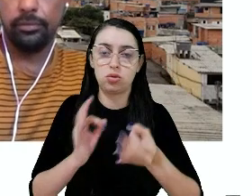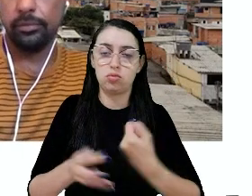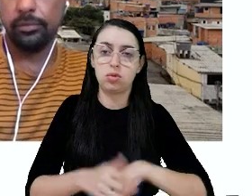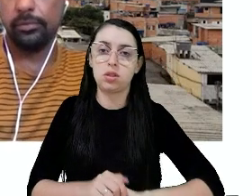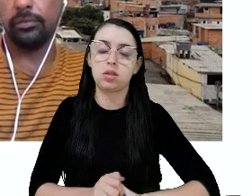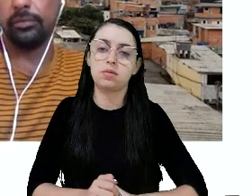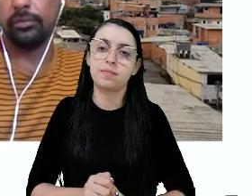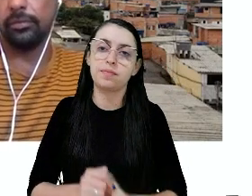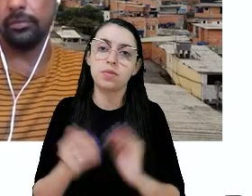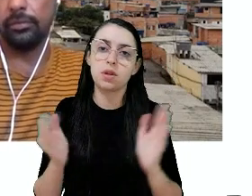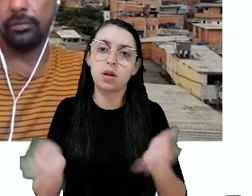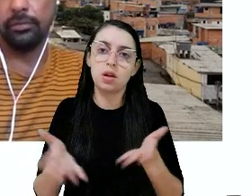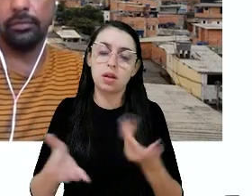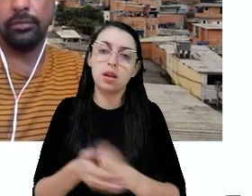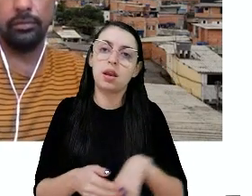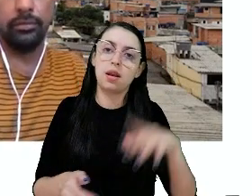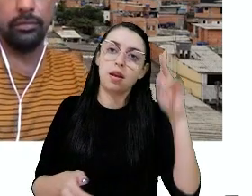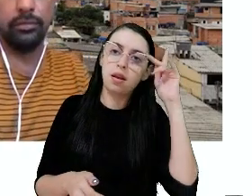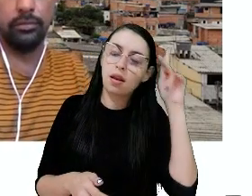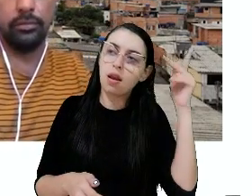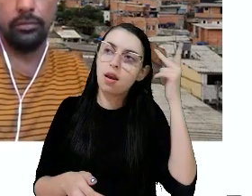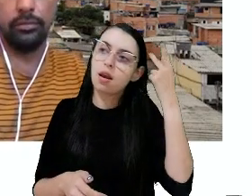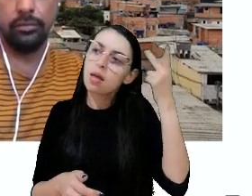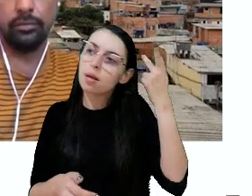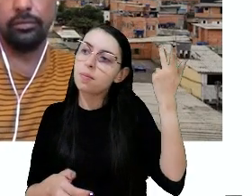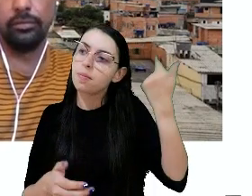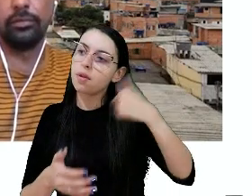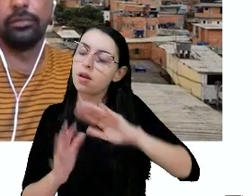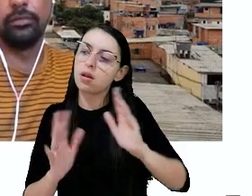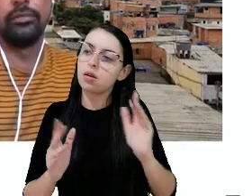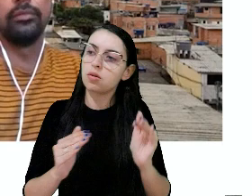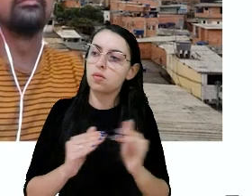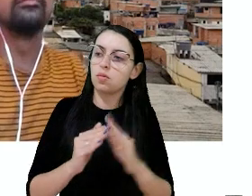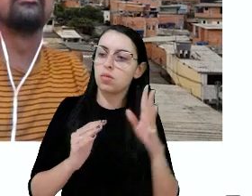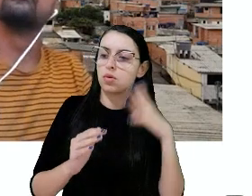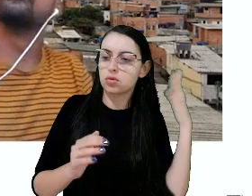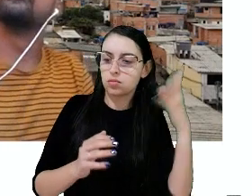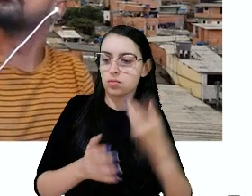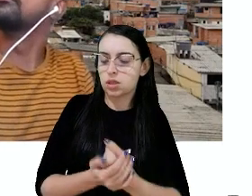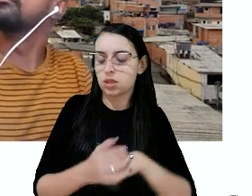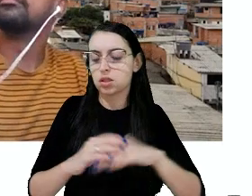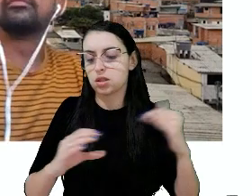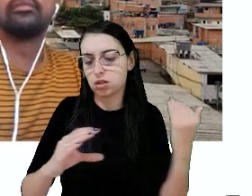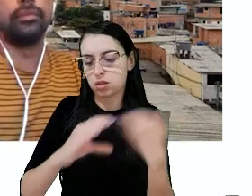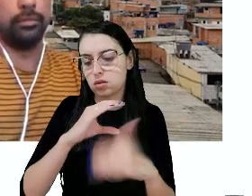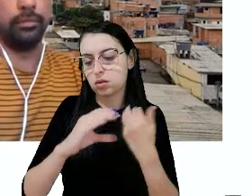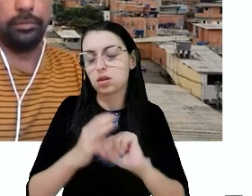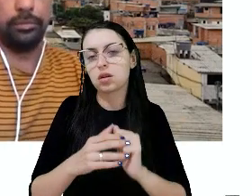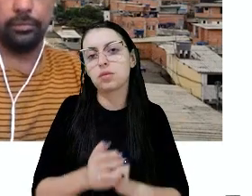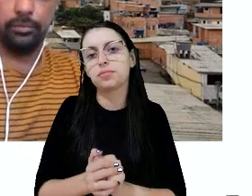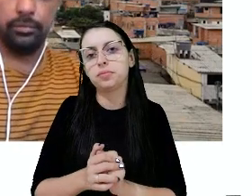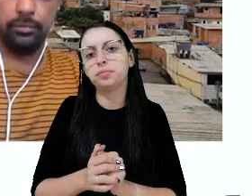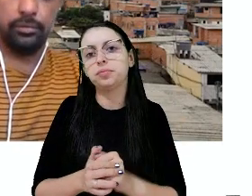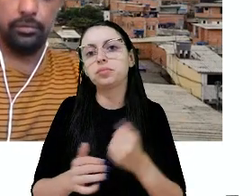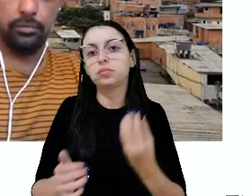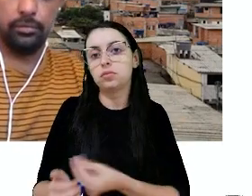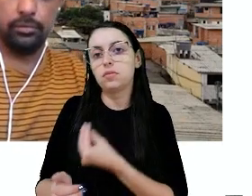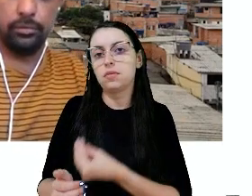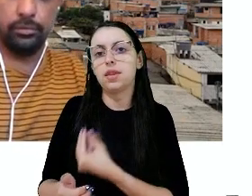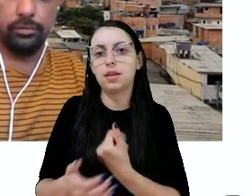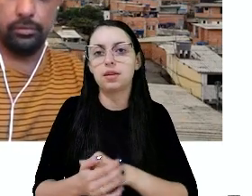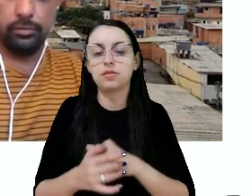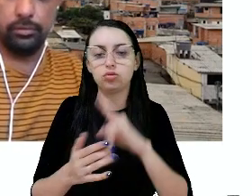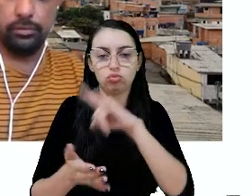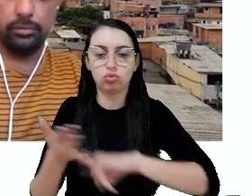Nós estamos aqui relembrando aos participantes que, para registro da presença, a fins de obtenção de certificados,